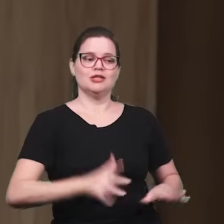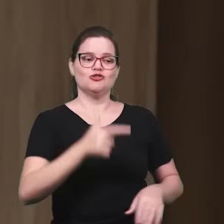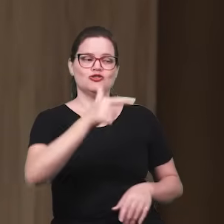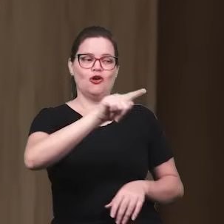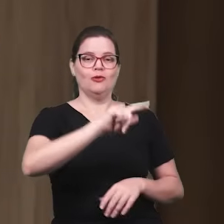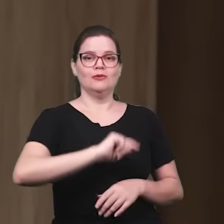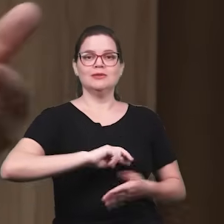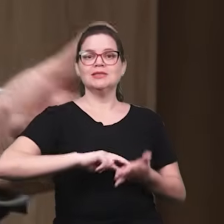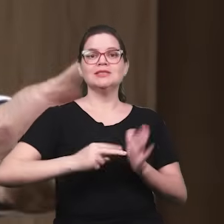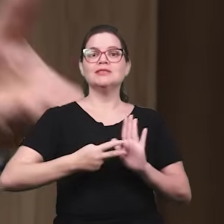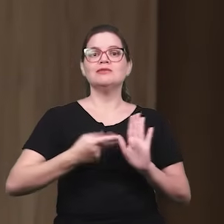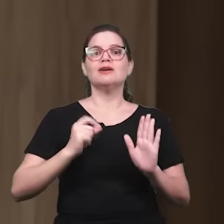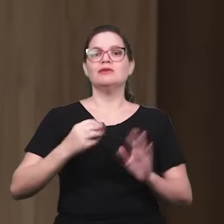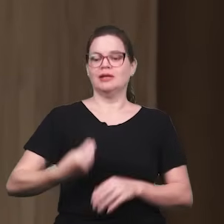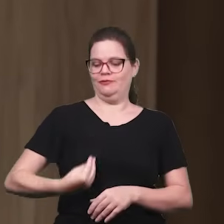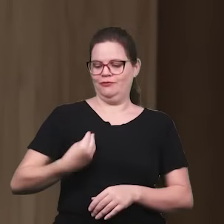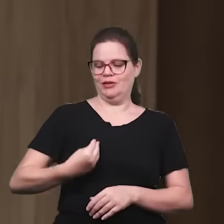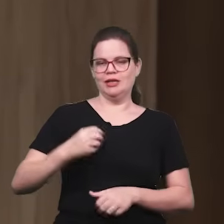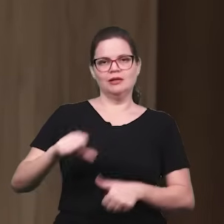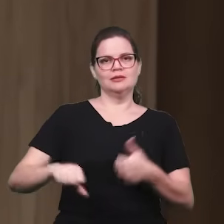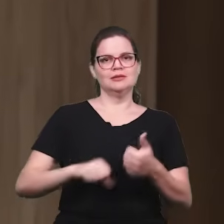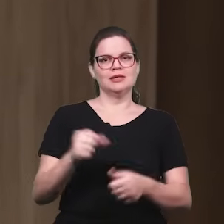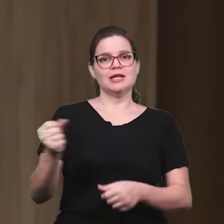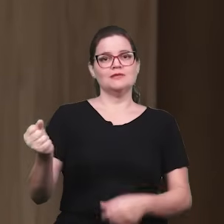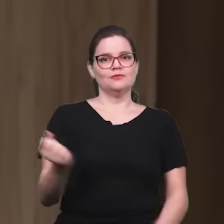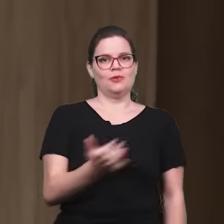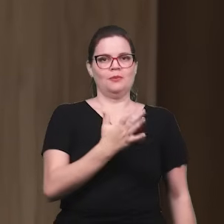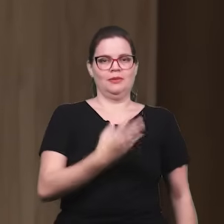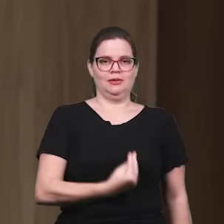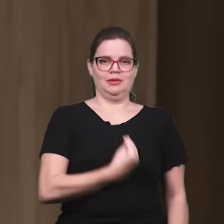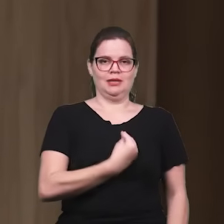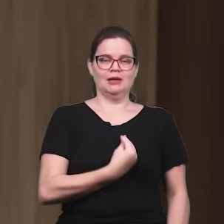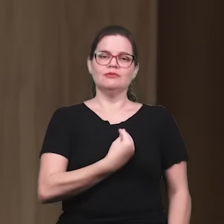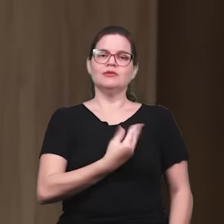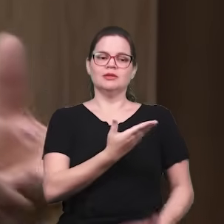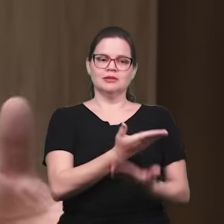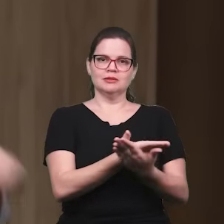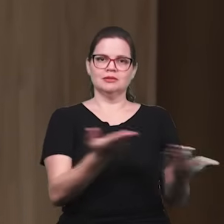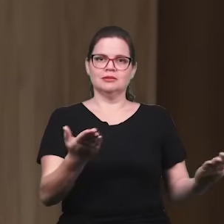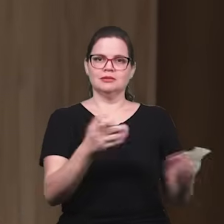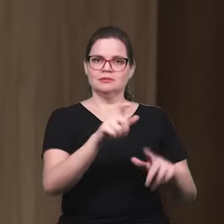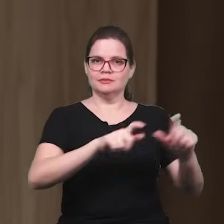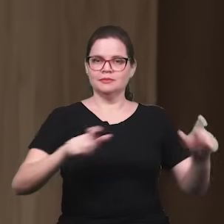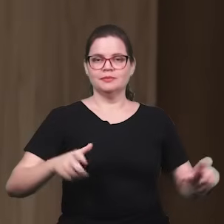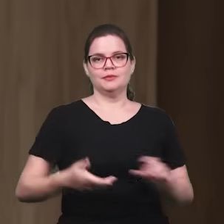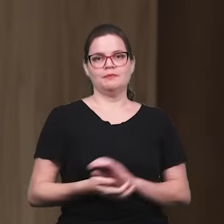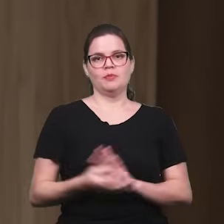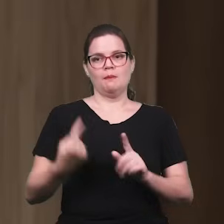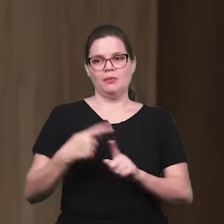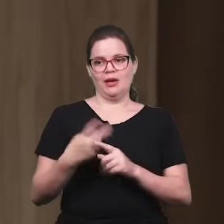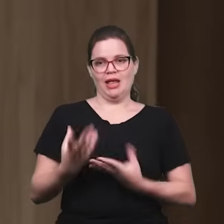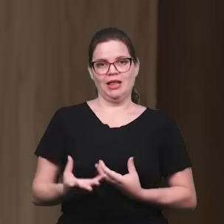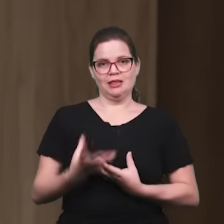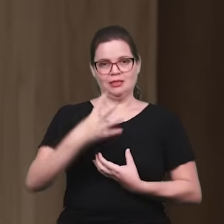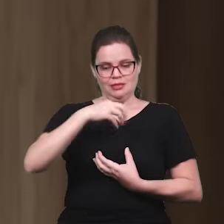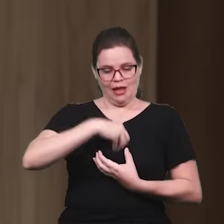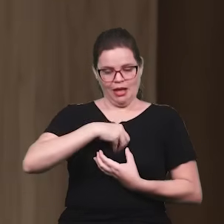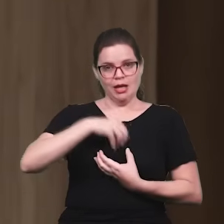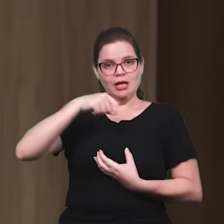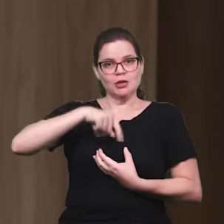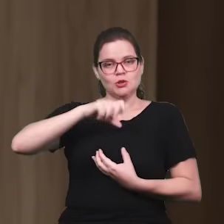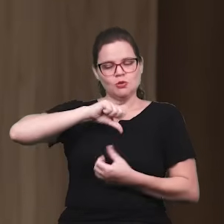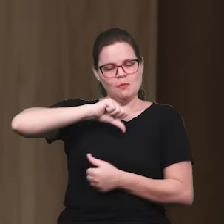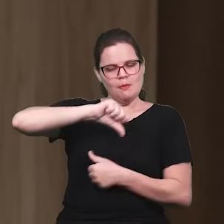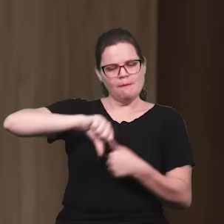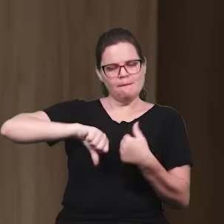uma transformação se realizasse na vida da pessoa, uma transformação de dentro para fora, né?